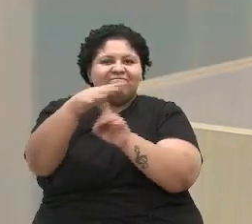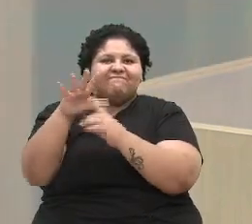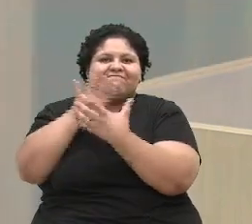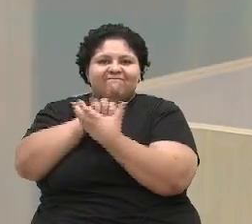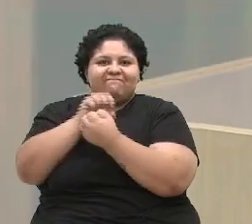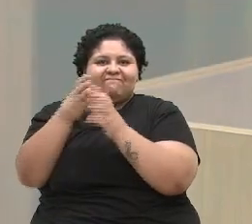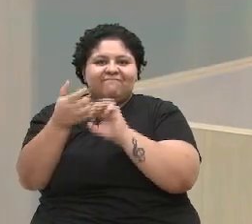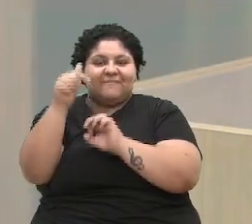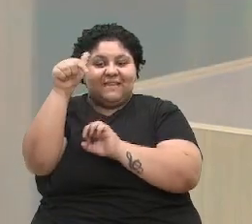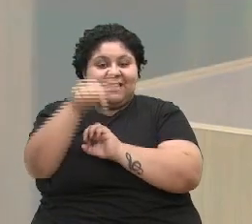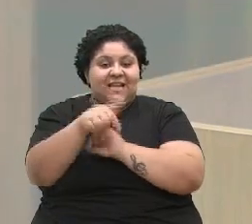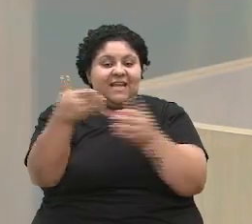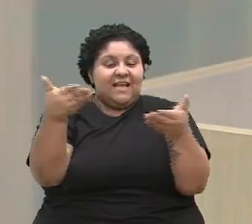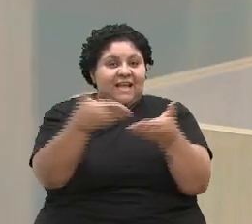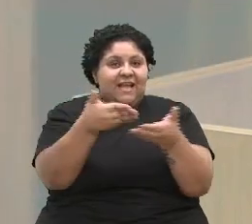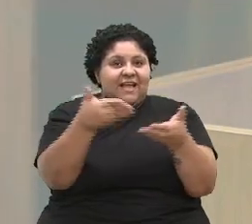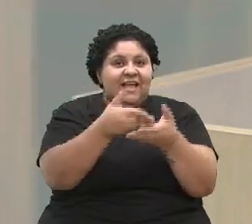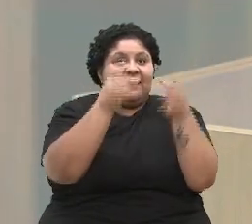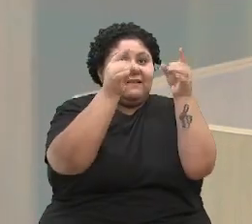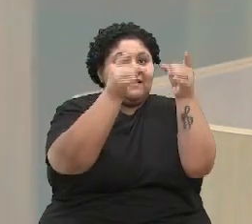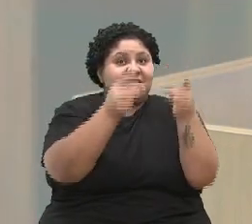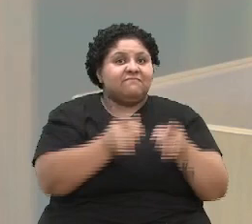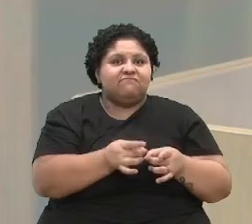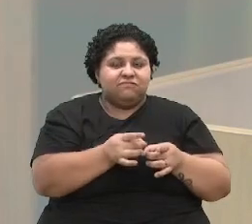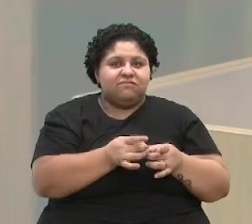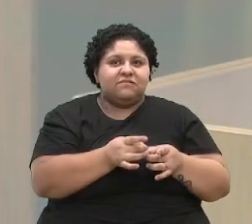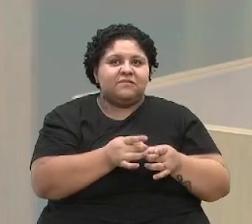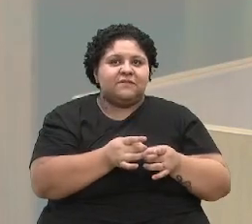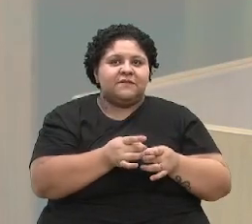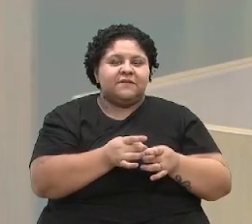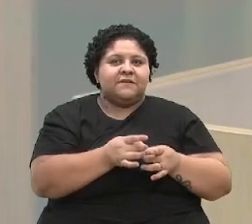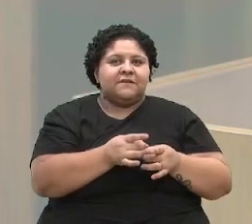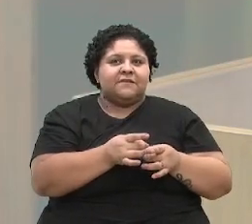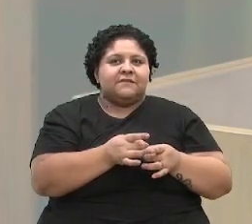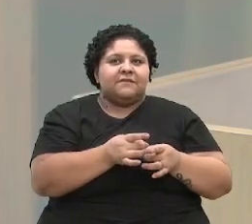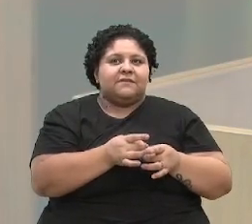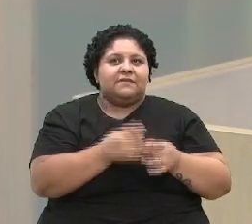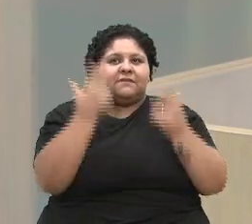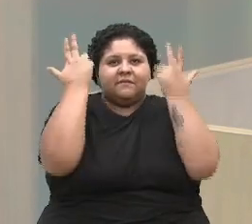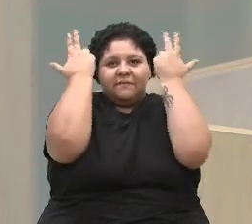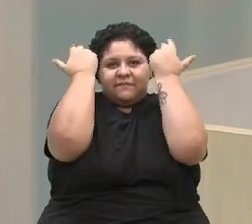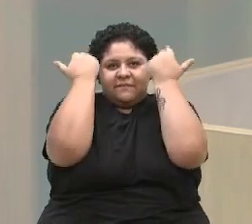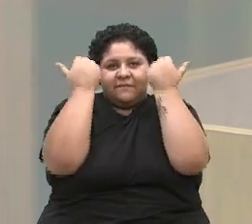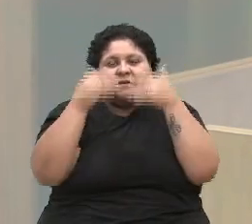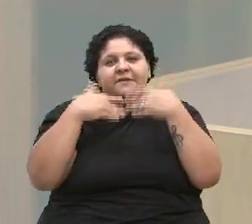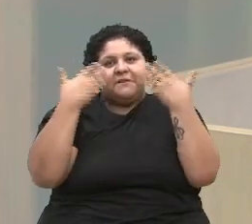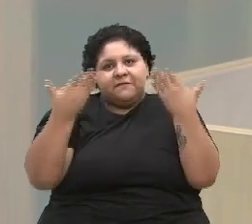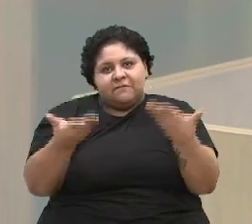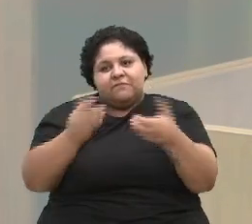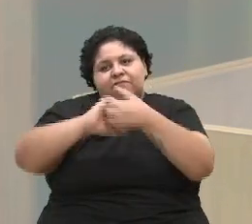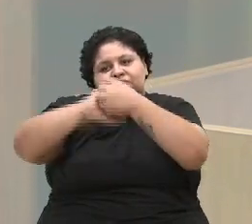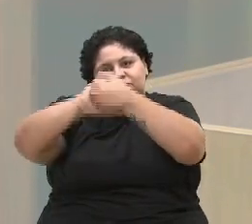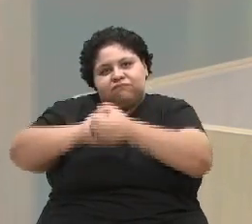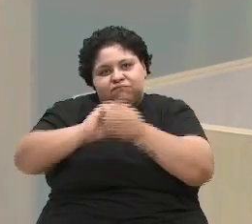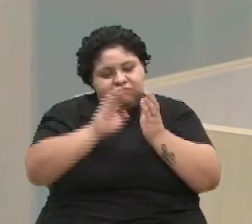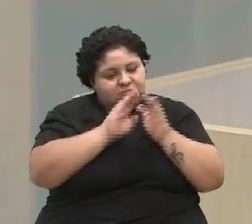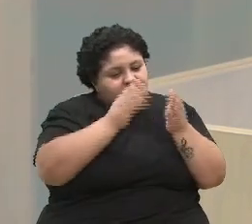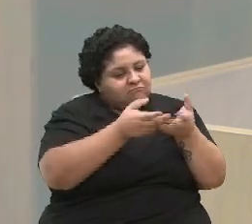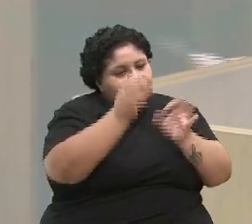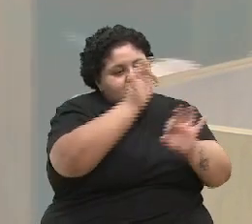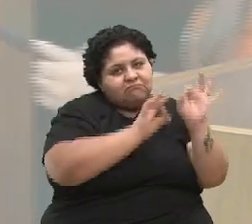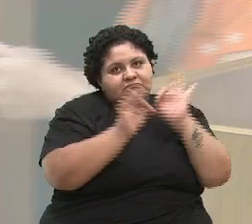e essa edição é uma edição especial, que vai ser uma edição da Páscoa. Então, cumprimentando a comissão